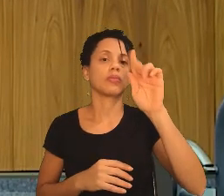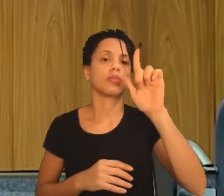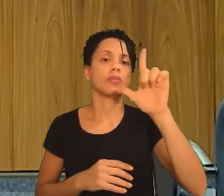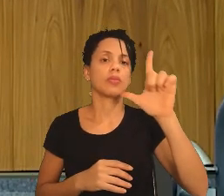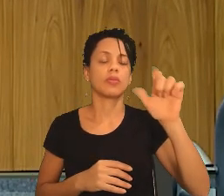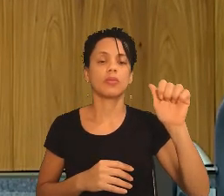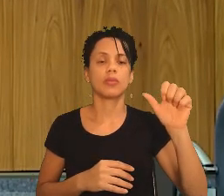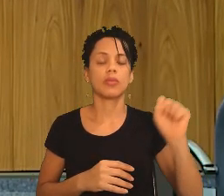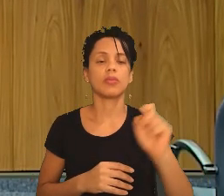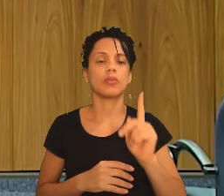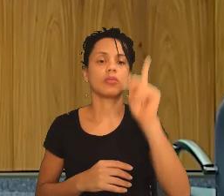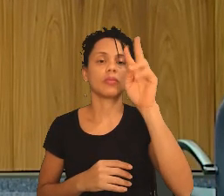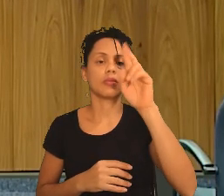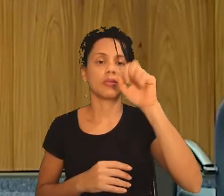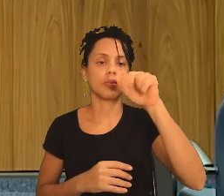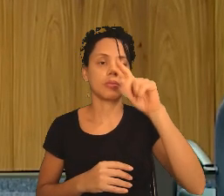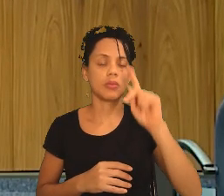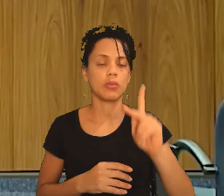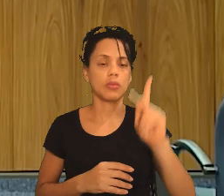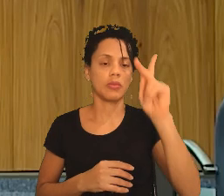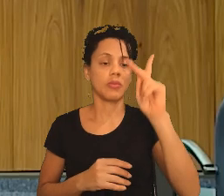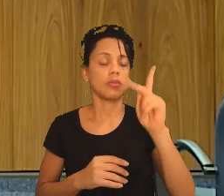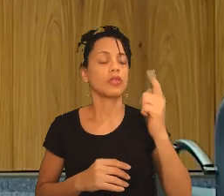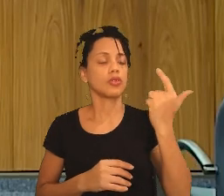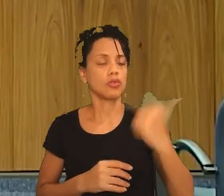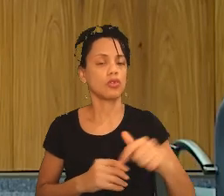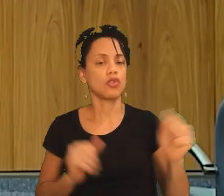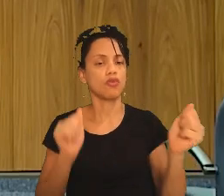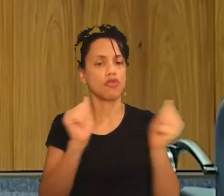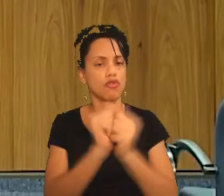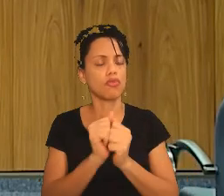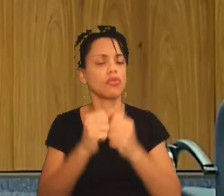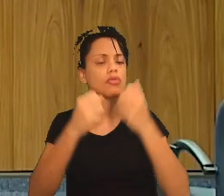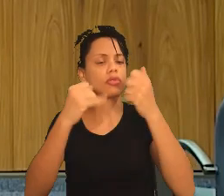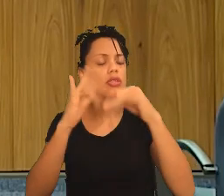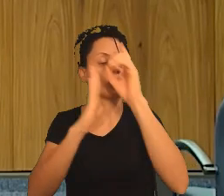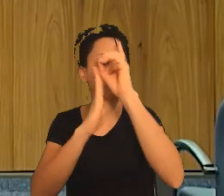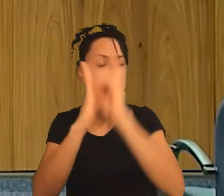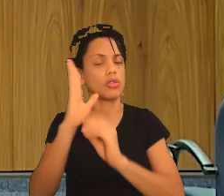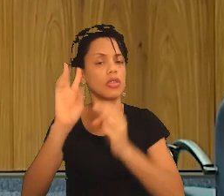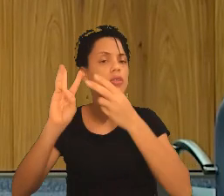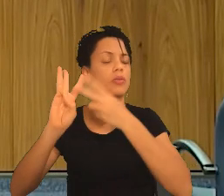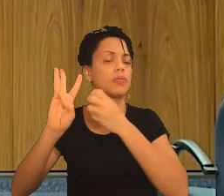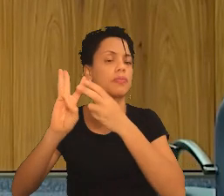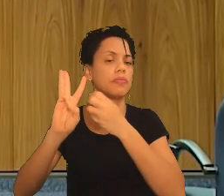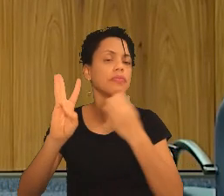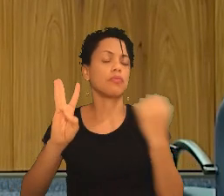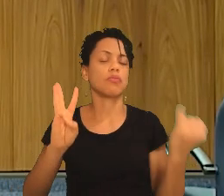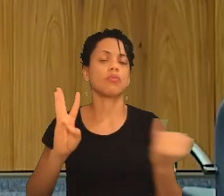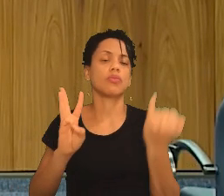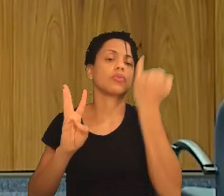prazer muito grande, hoje radicado no Rio, mas um carinho muito grande. Saudar o